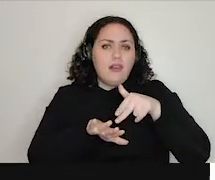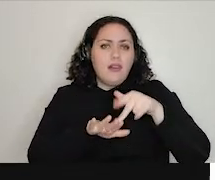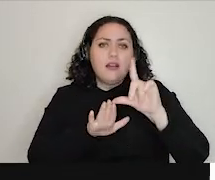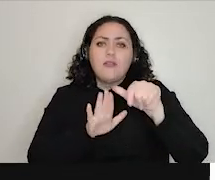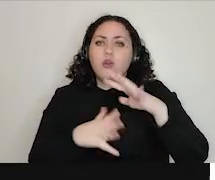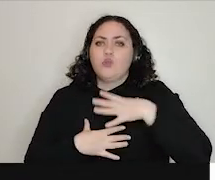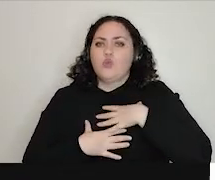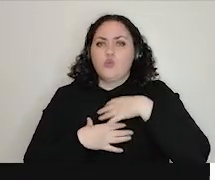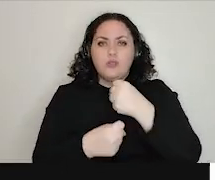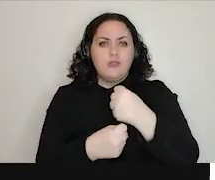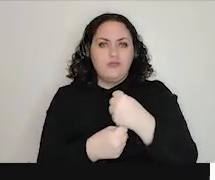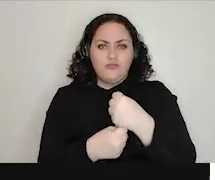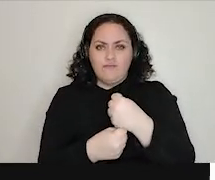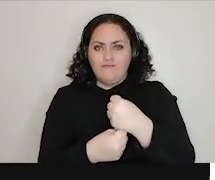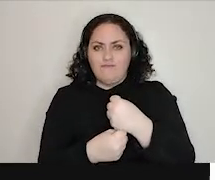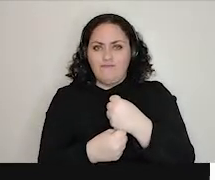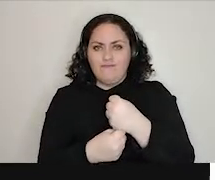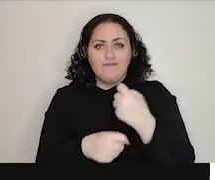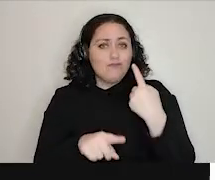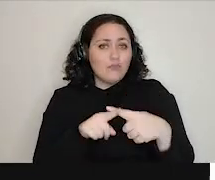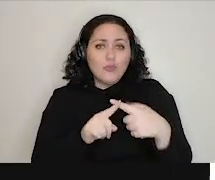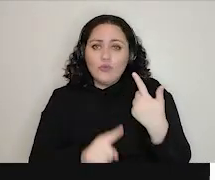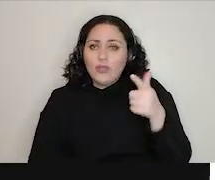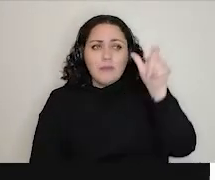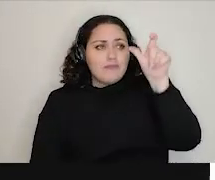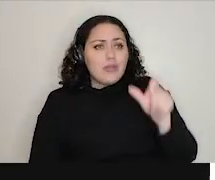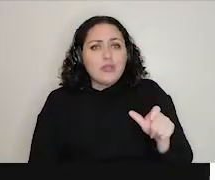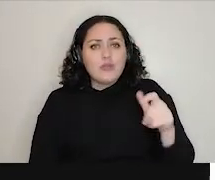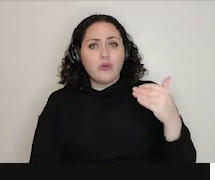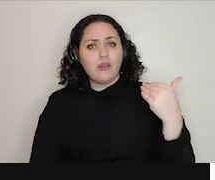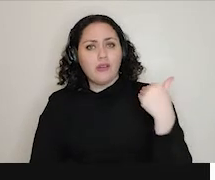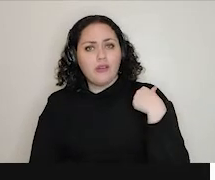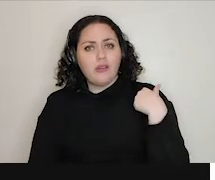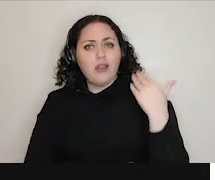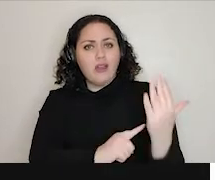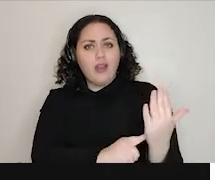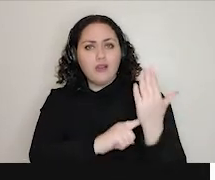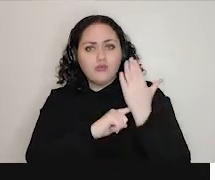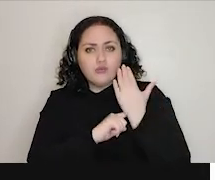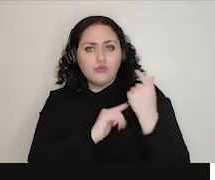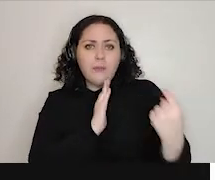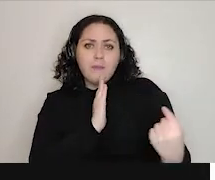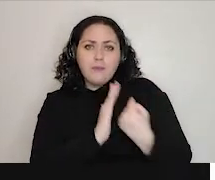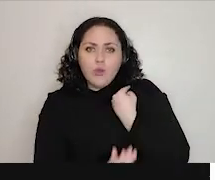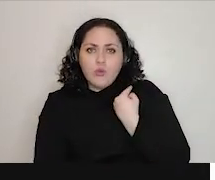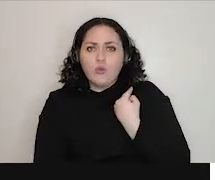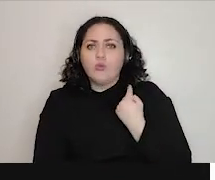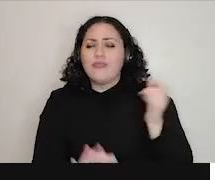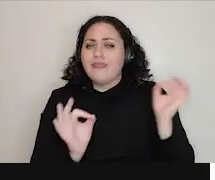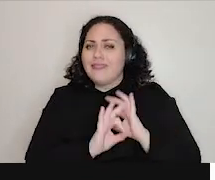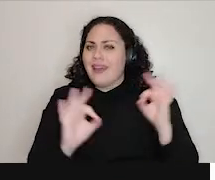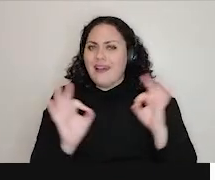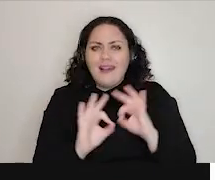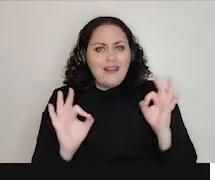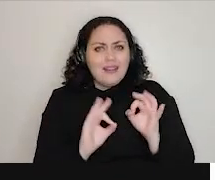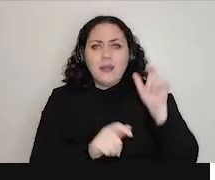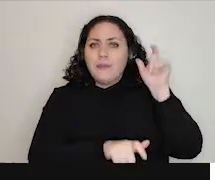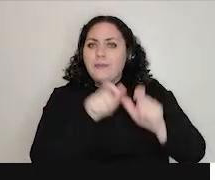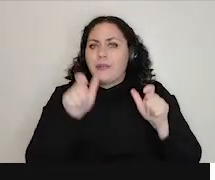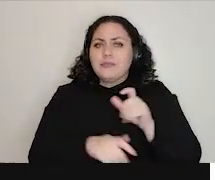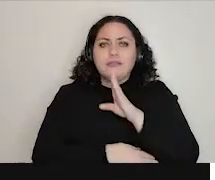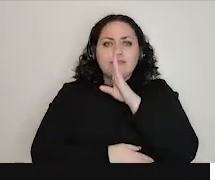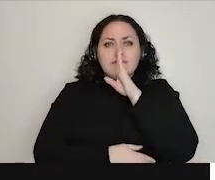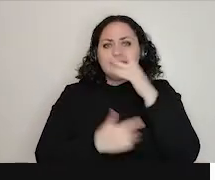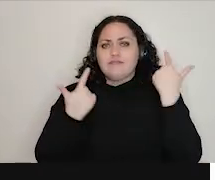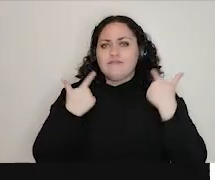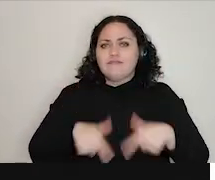porque ninguém conseguiu ir lá e pará-lo, ninguém conseguiu ir lá e perguntar o que estava acontecendo, ninguém foi capaz